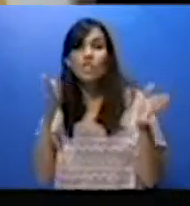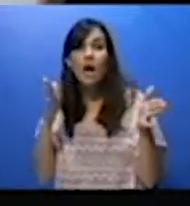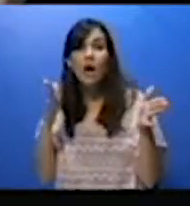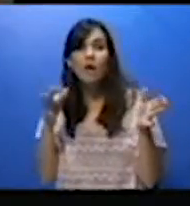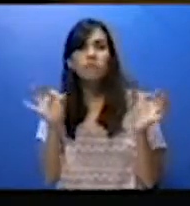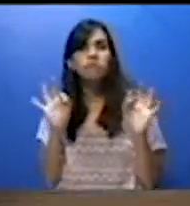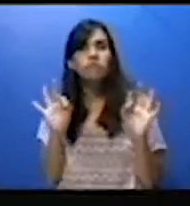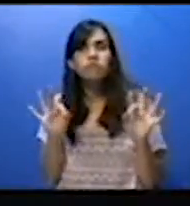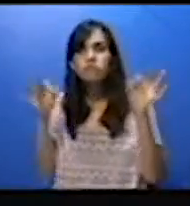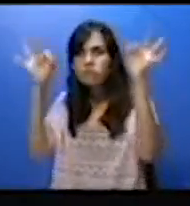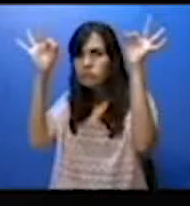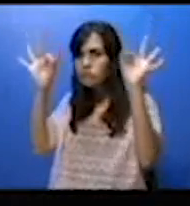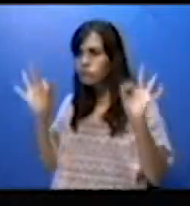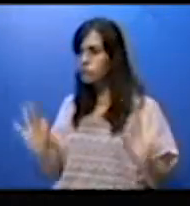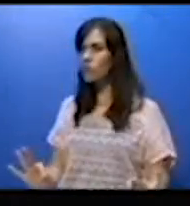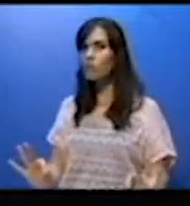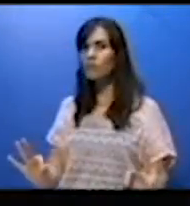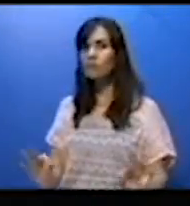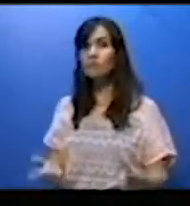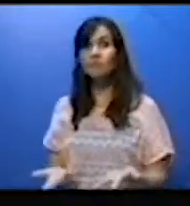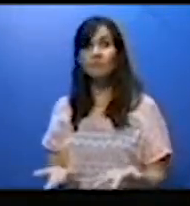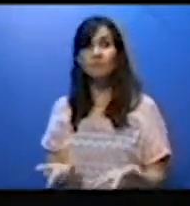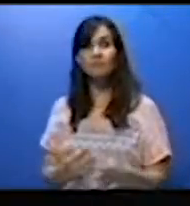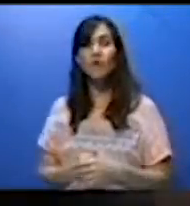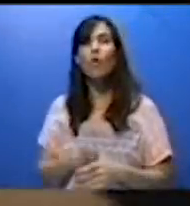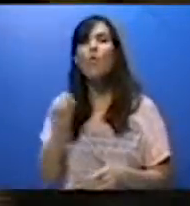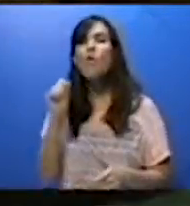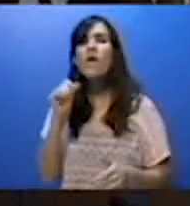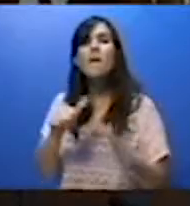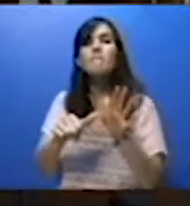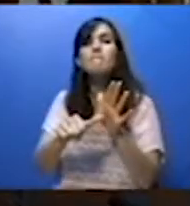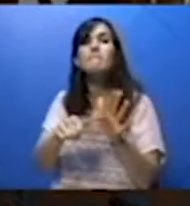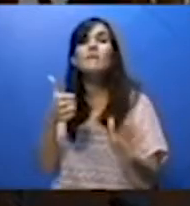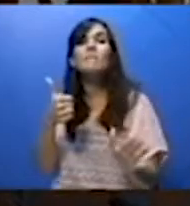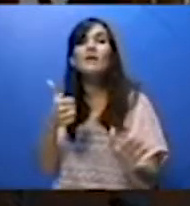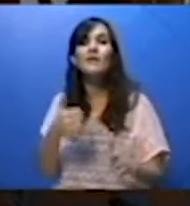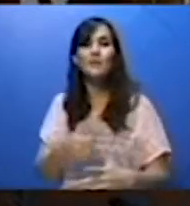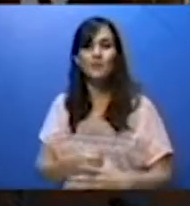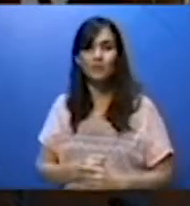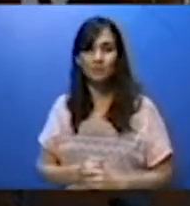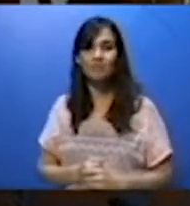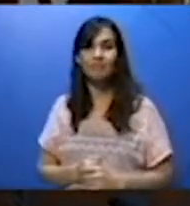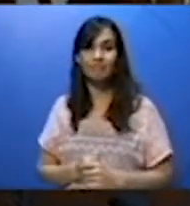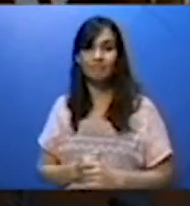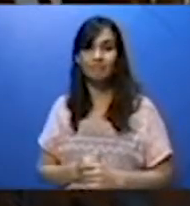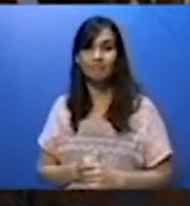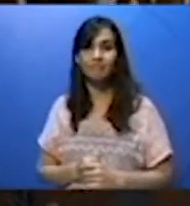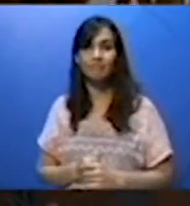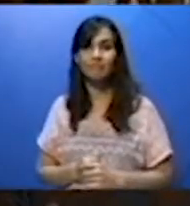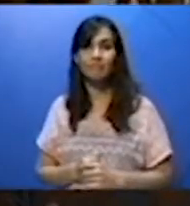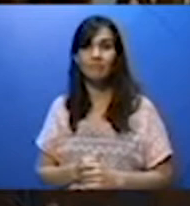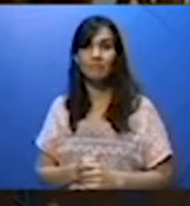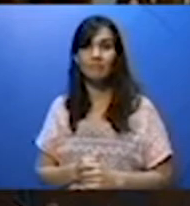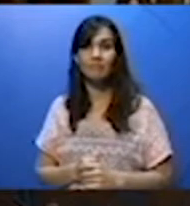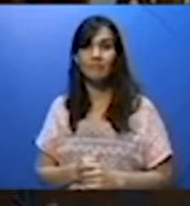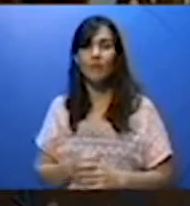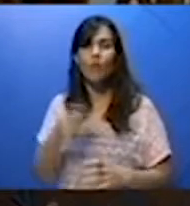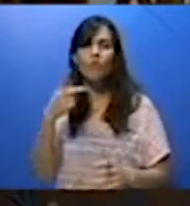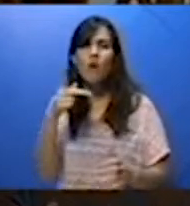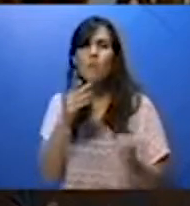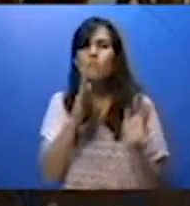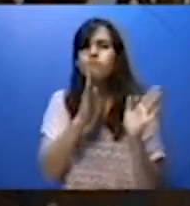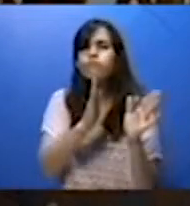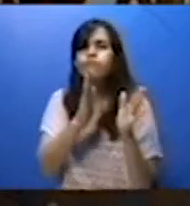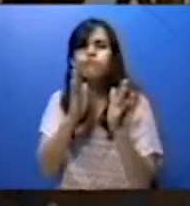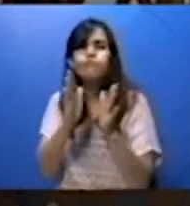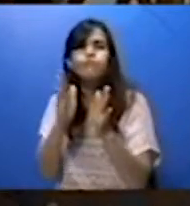a que aconteceu o primeiro eu vou sempre questionar para as crianças que aconteceu o primeiro aqui vamos organizar essas